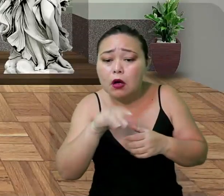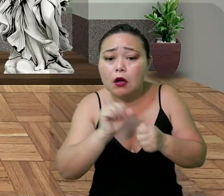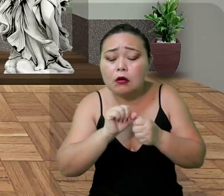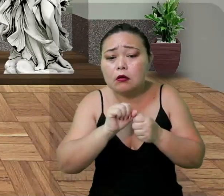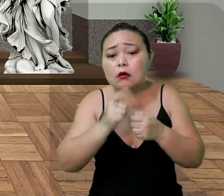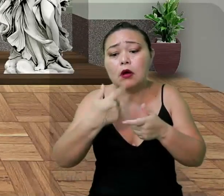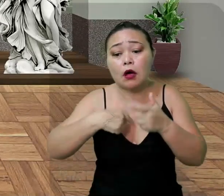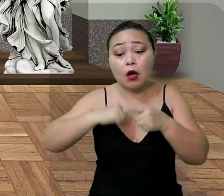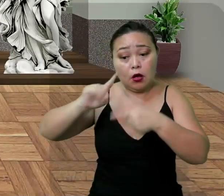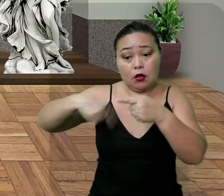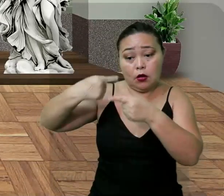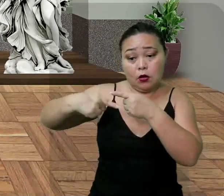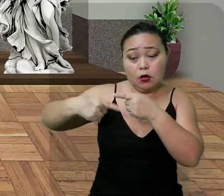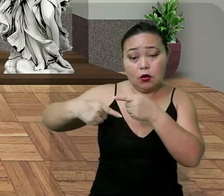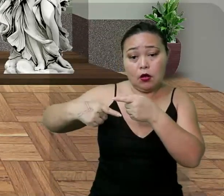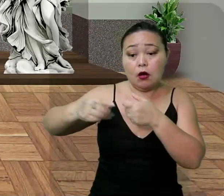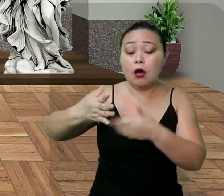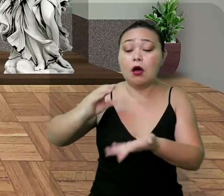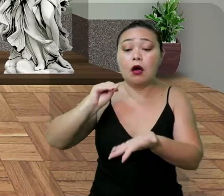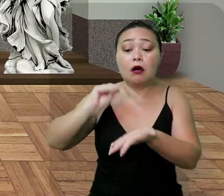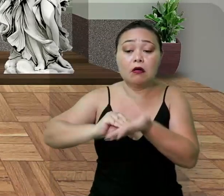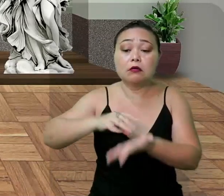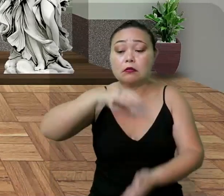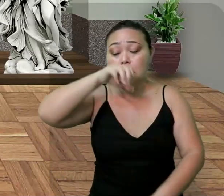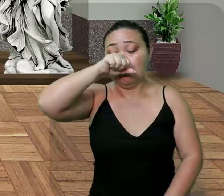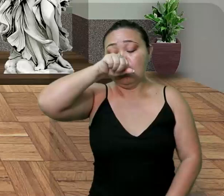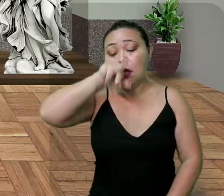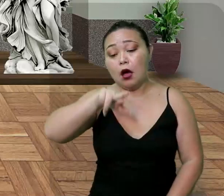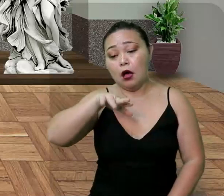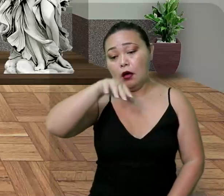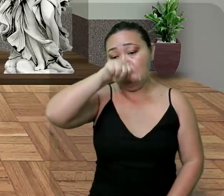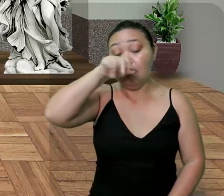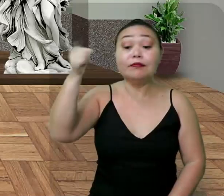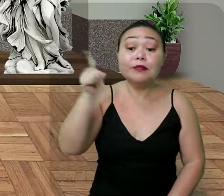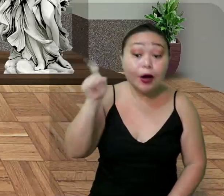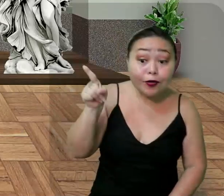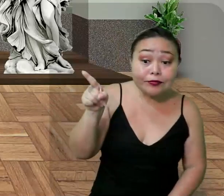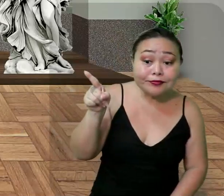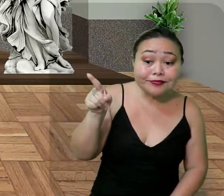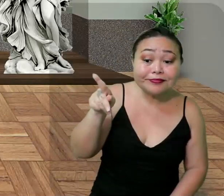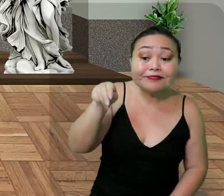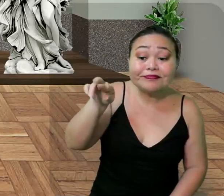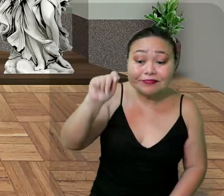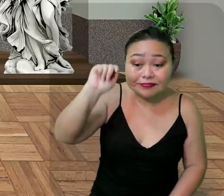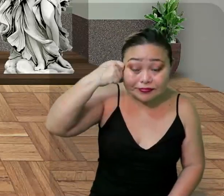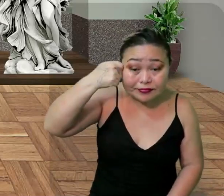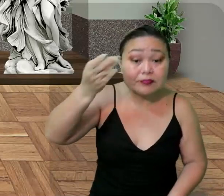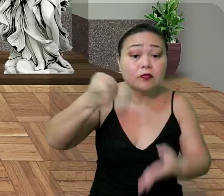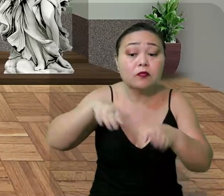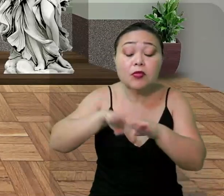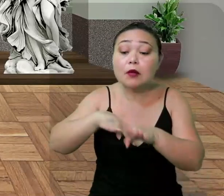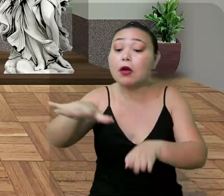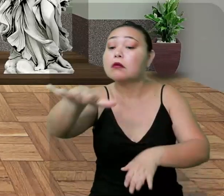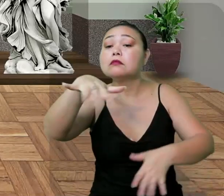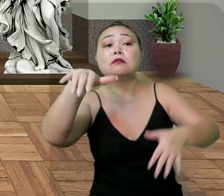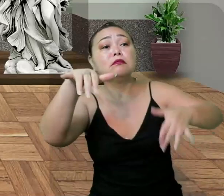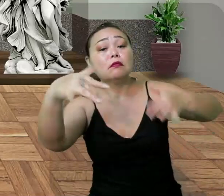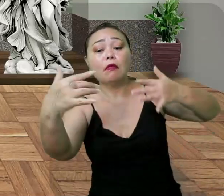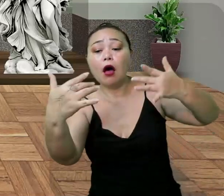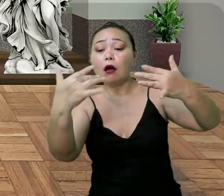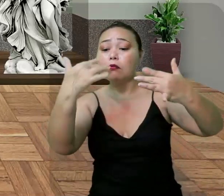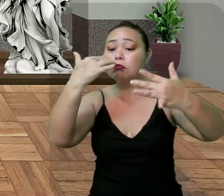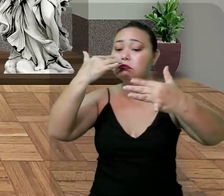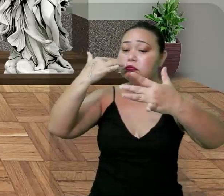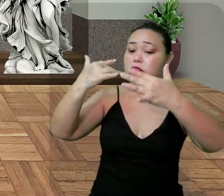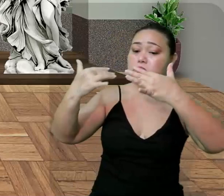uma consequência da falta de ar também, né? E olha a peste negra. E também pelo ar.